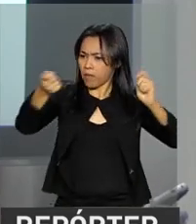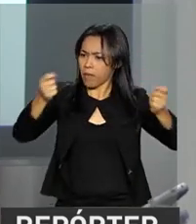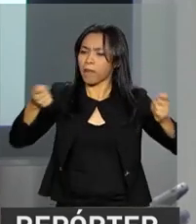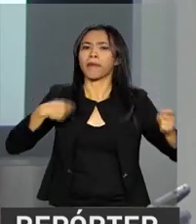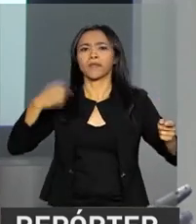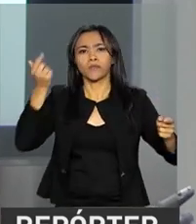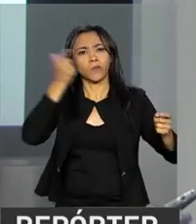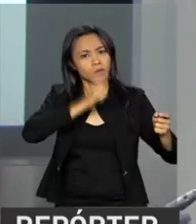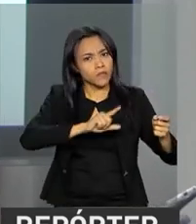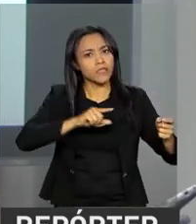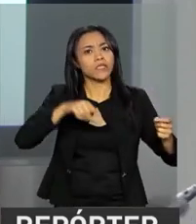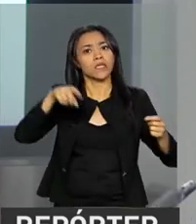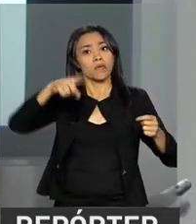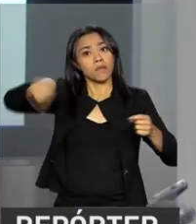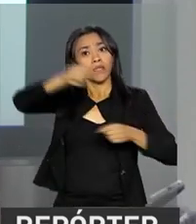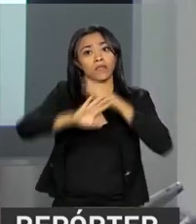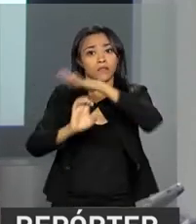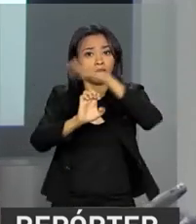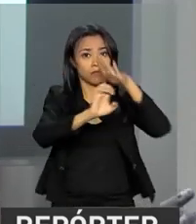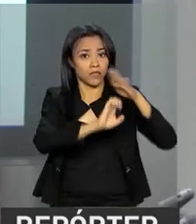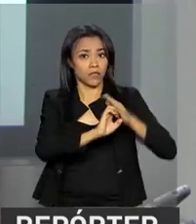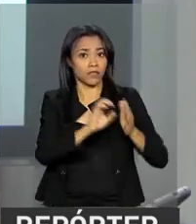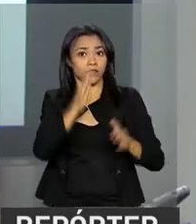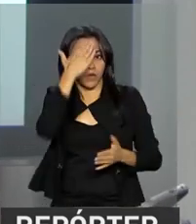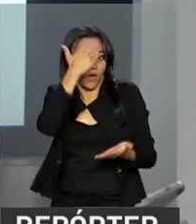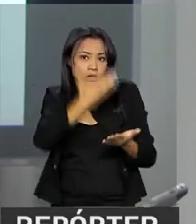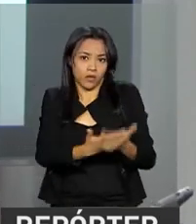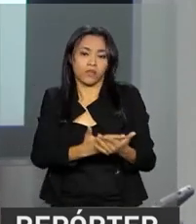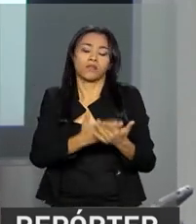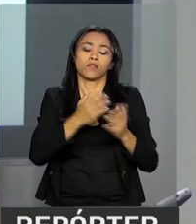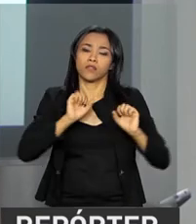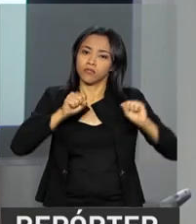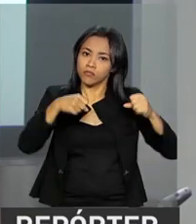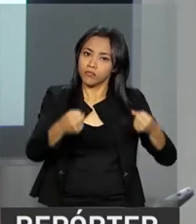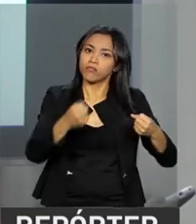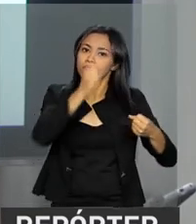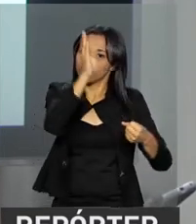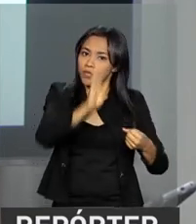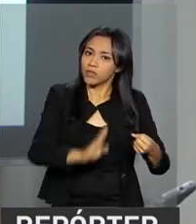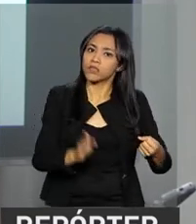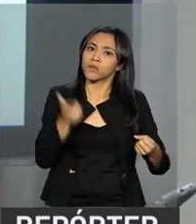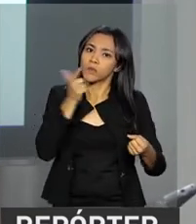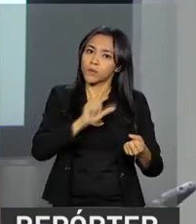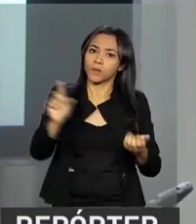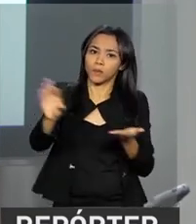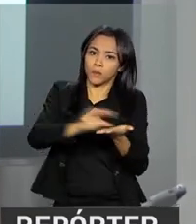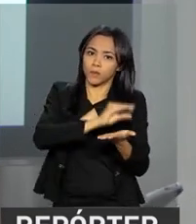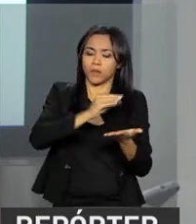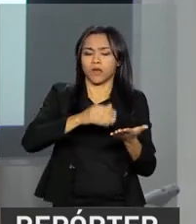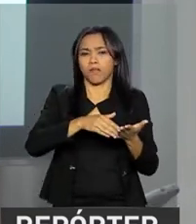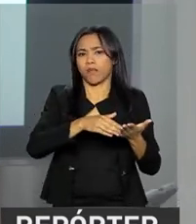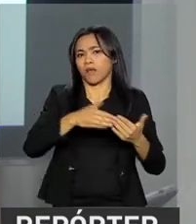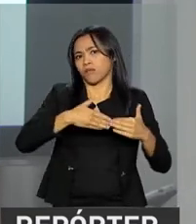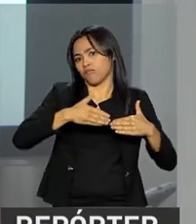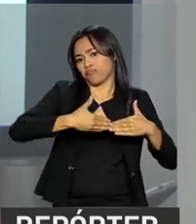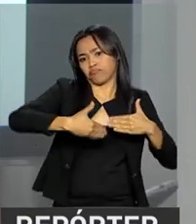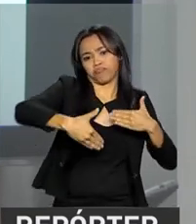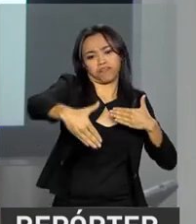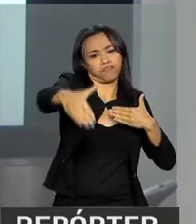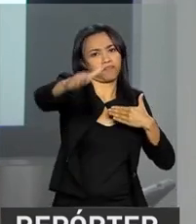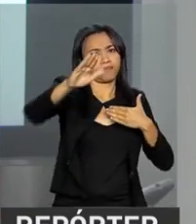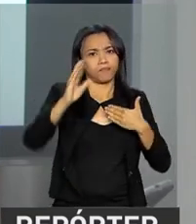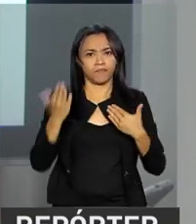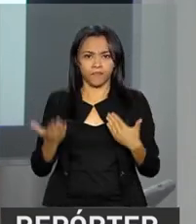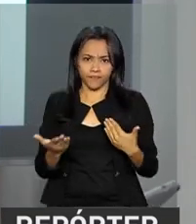confia que os investidores confiam nessa retomada e voltem a fazer investimentos mais longo prazo especialmente